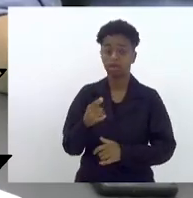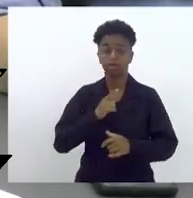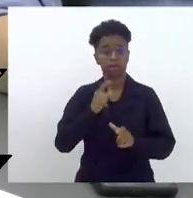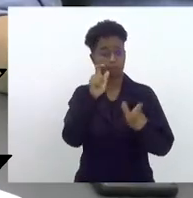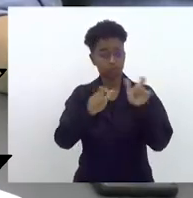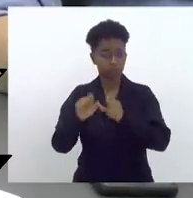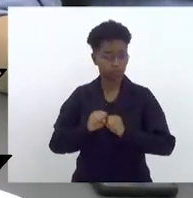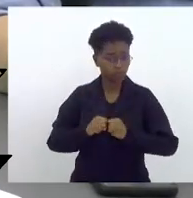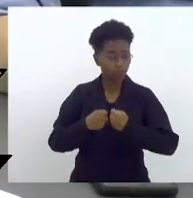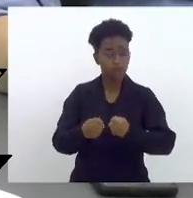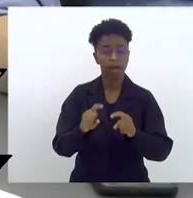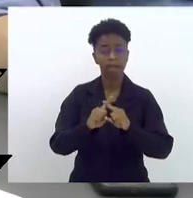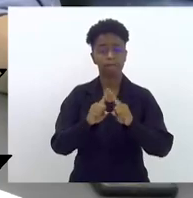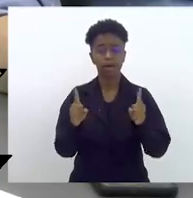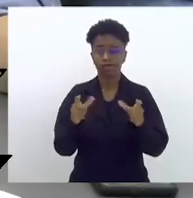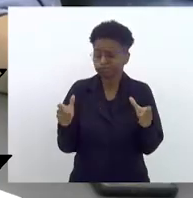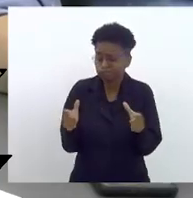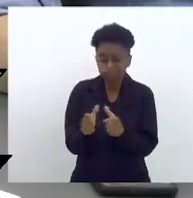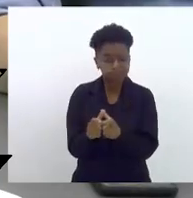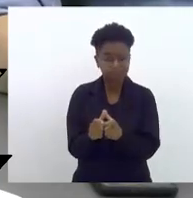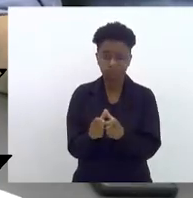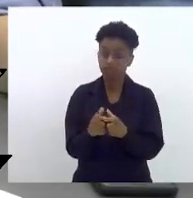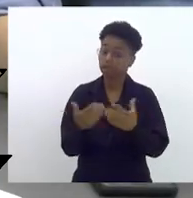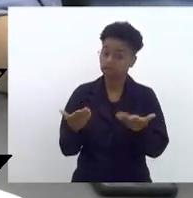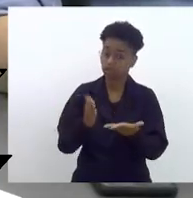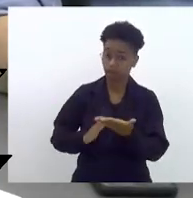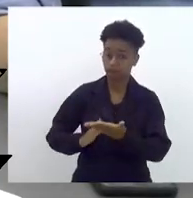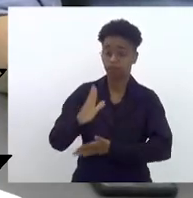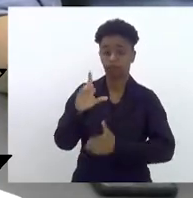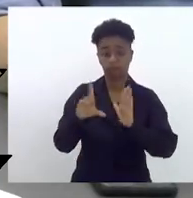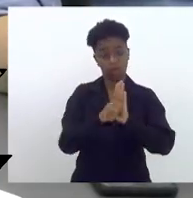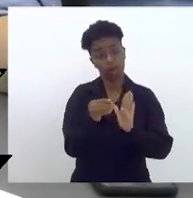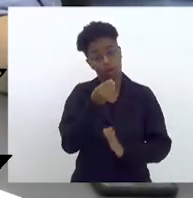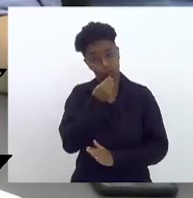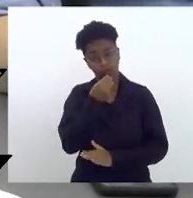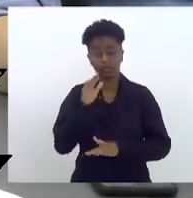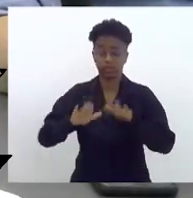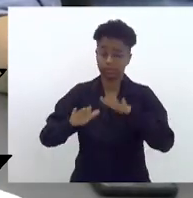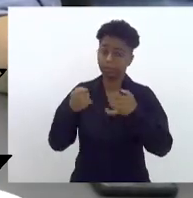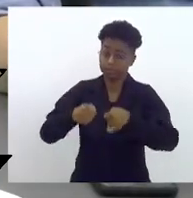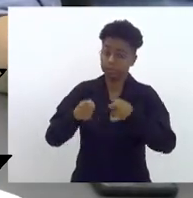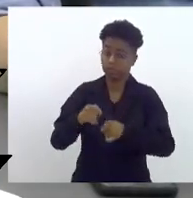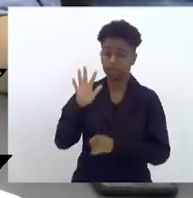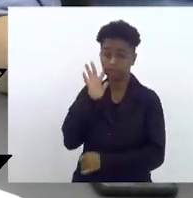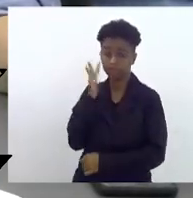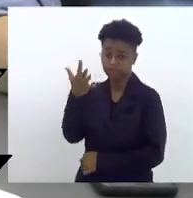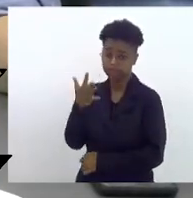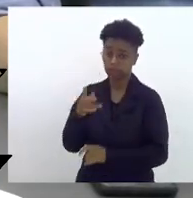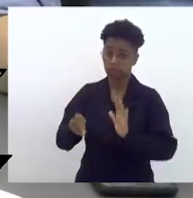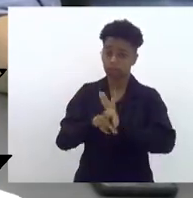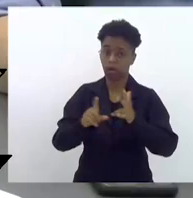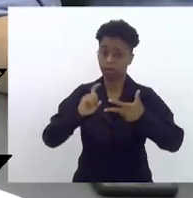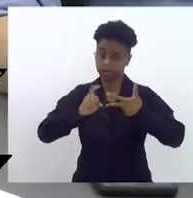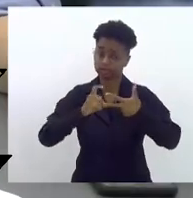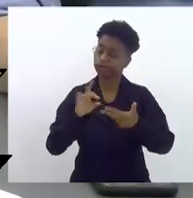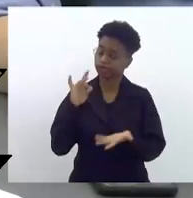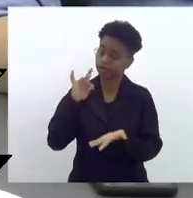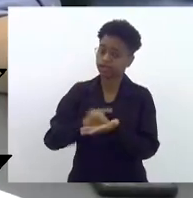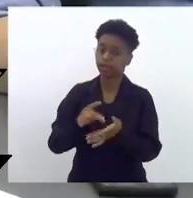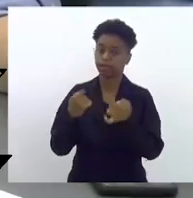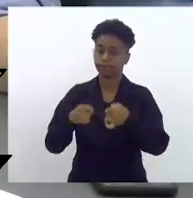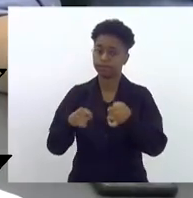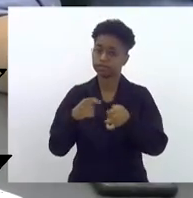dedicadas mas é desse tamanho e foi aprovado declaro Depende de uma decisão do executivo verdadeiramente